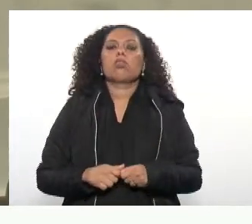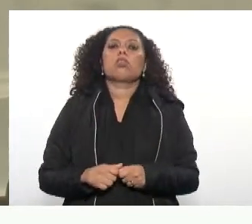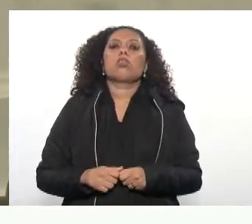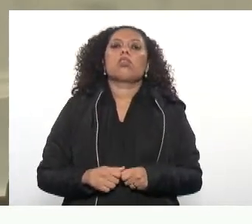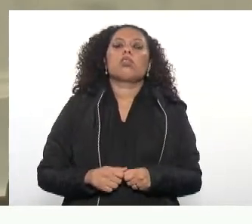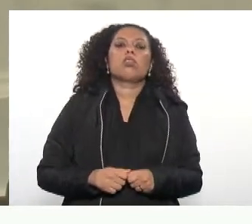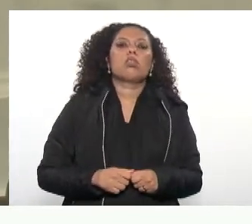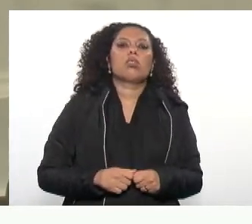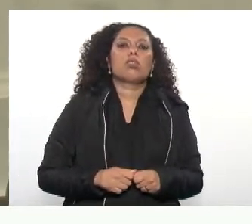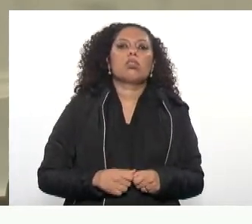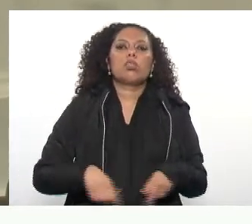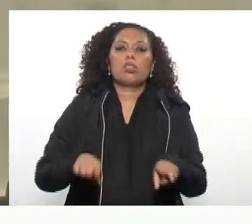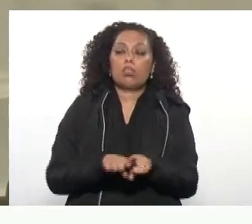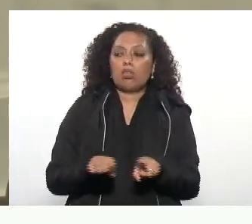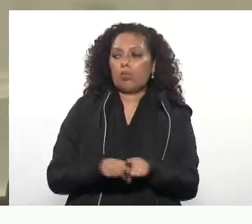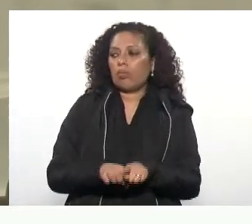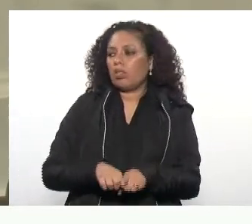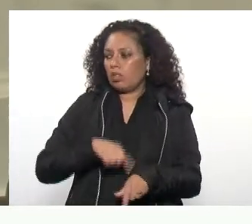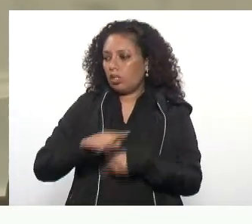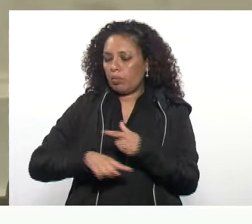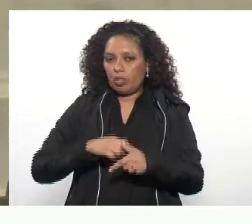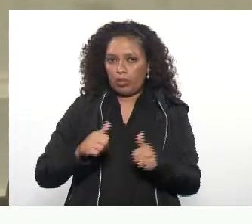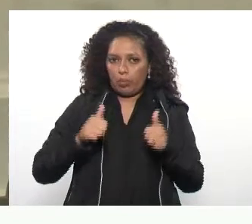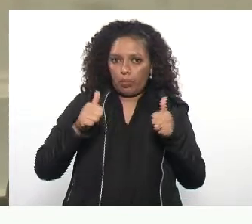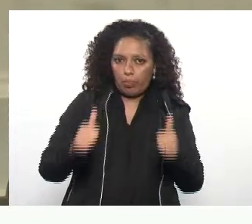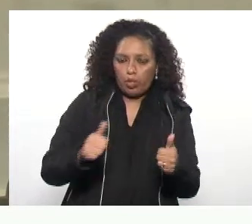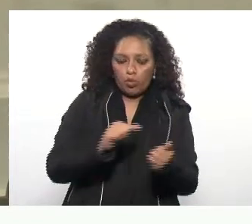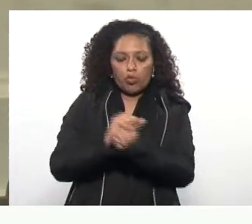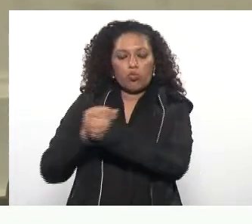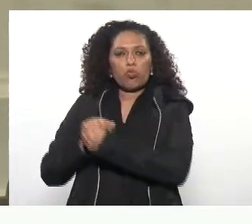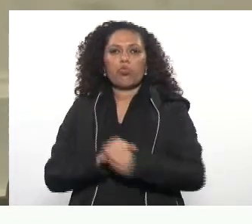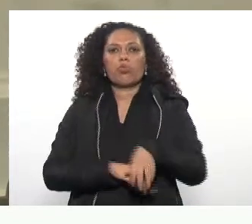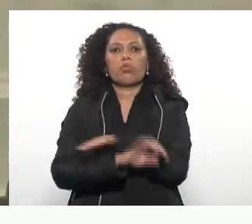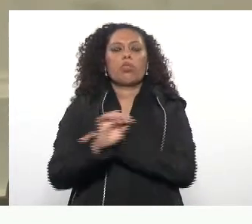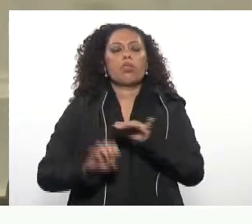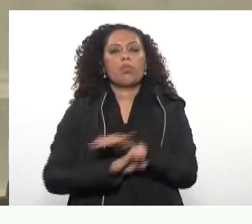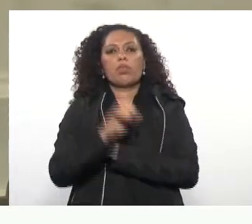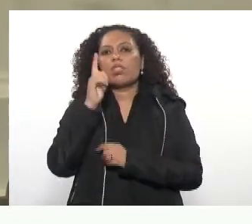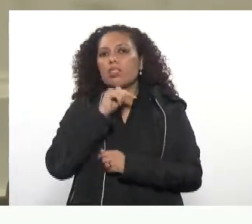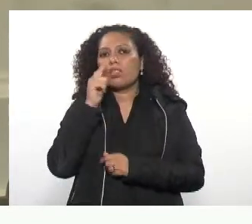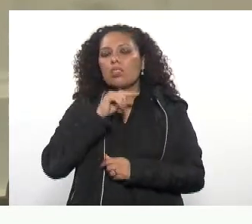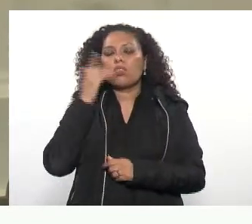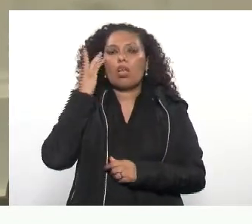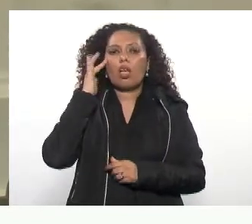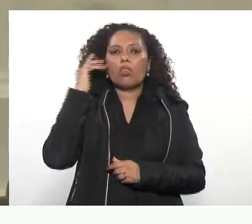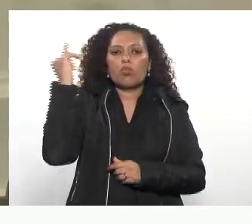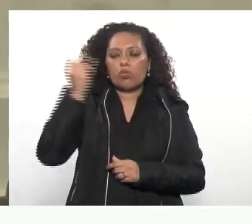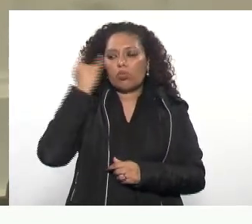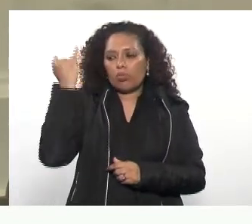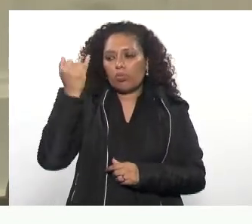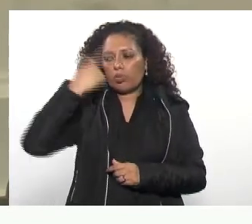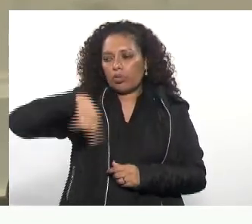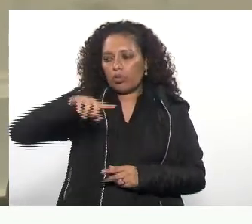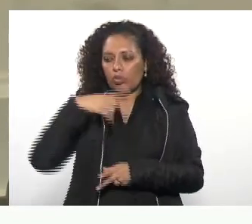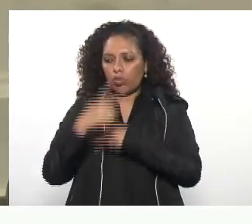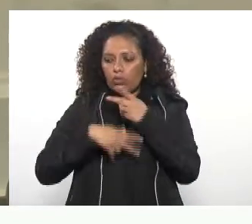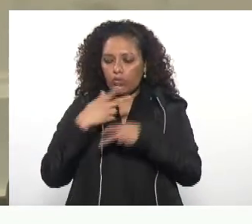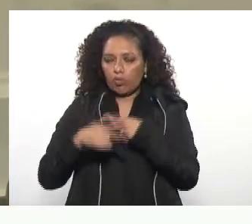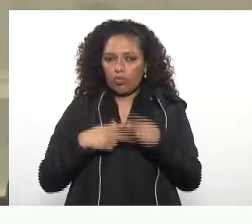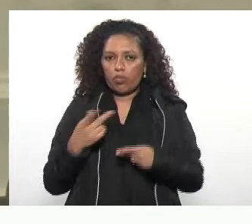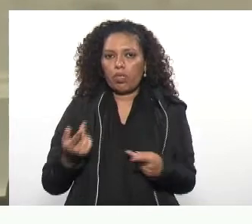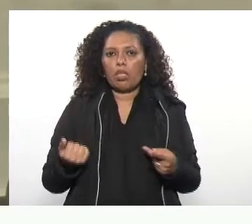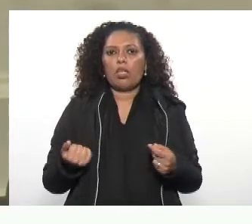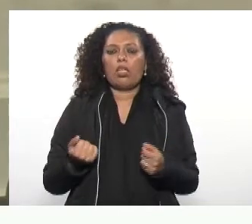adimplentes e kits, né, com a SEDAI. Eu acho que esse é um ponto importante que eu gostaria de ressaltar em relação à